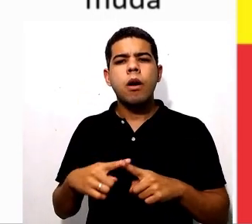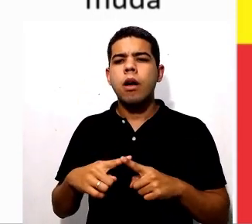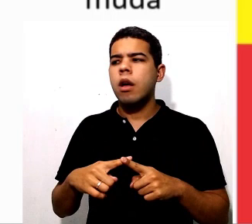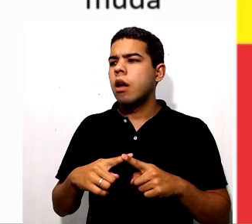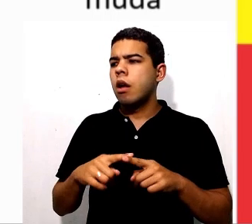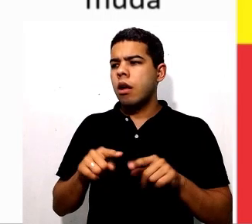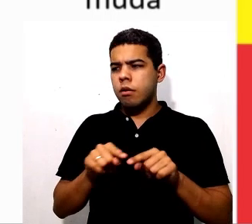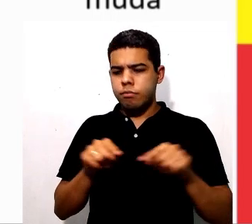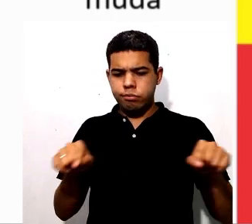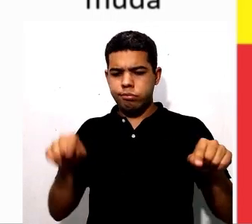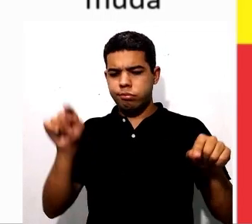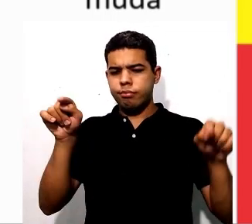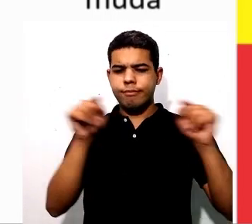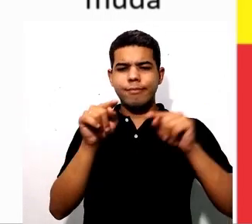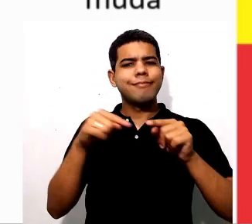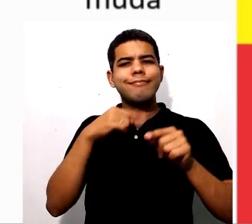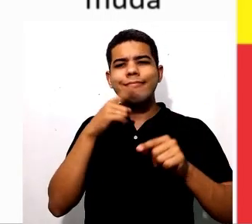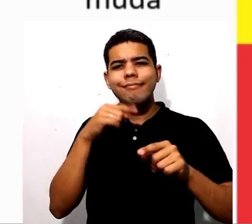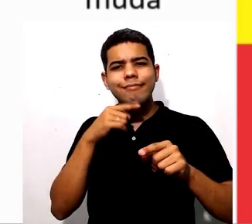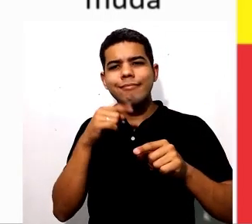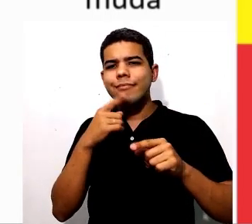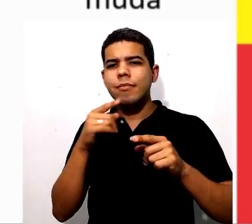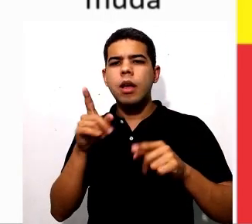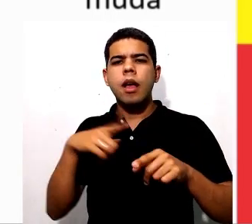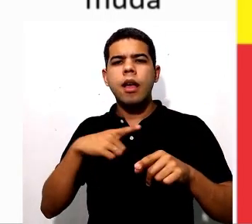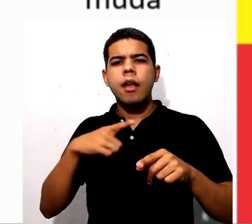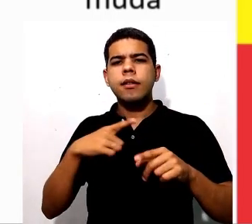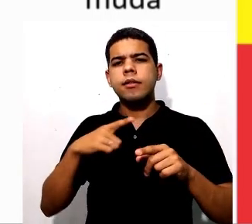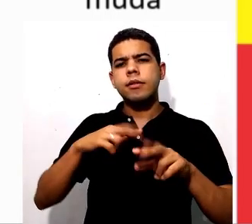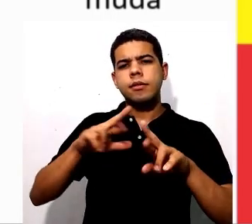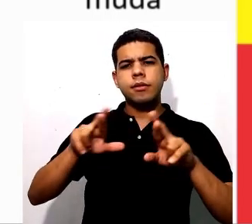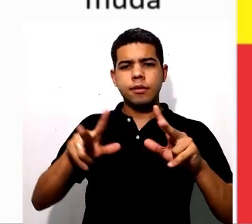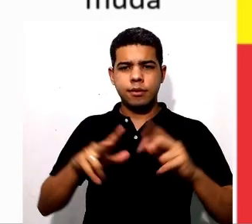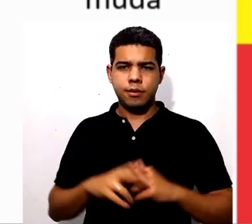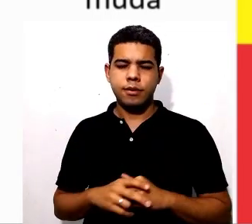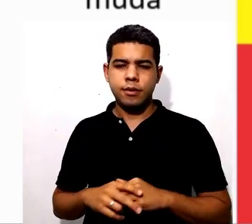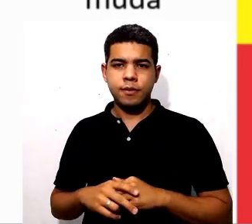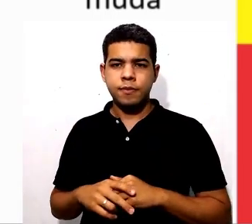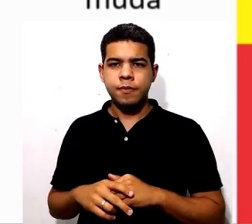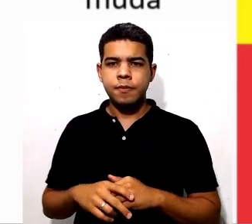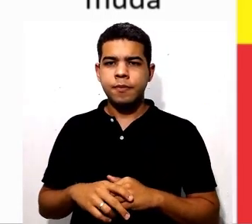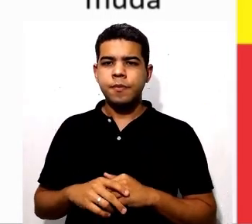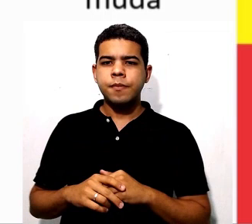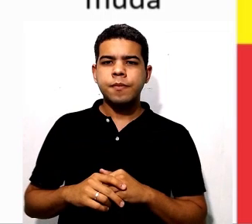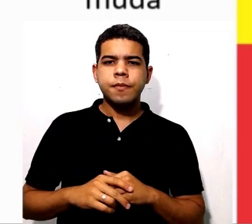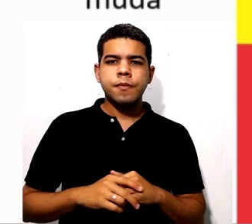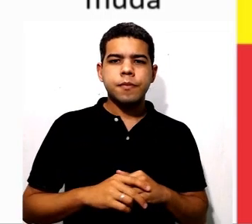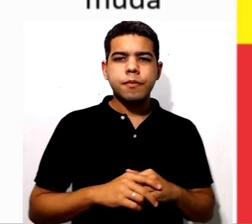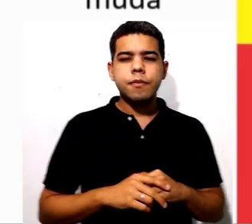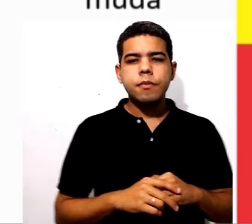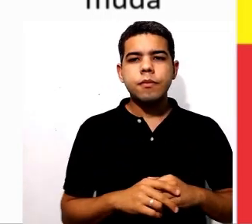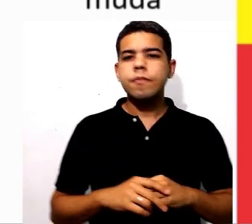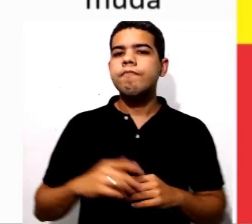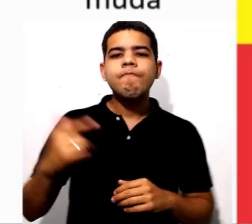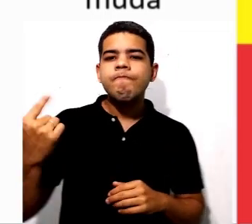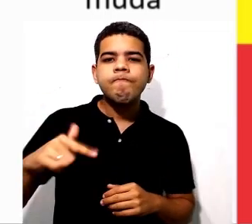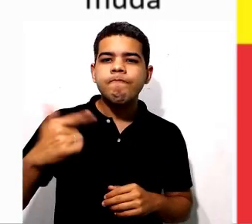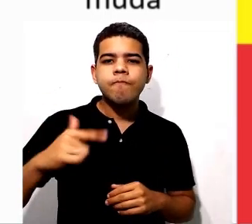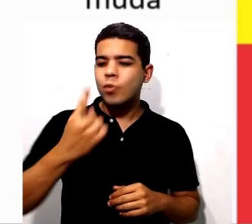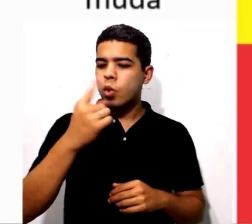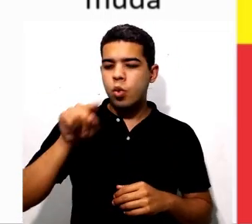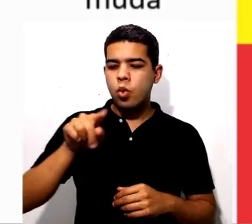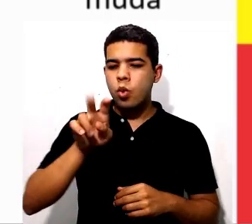lados, eles não vão manter essa proporção de 1,5. Então, ó, agora nesse, 3